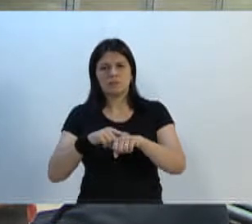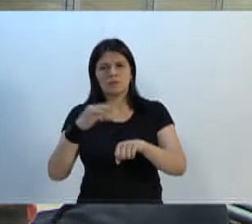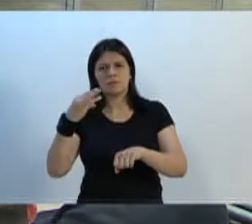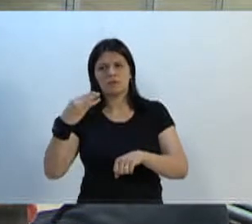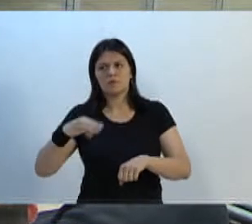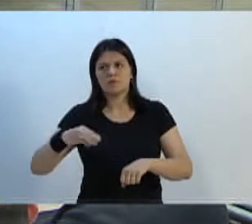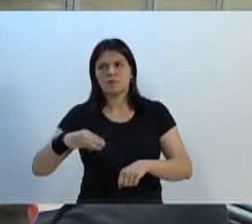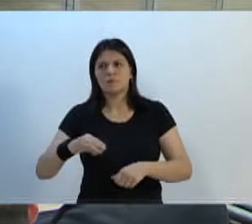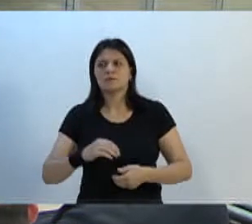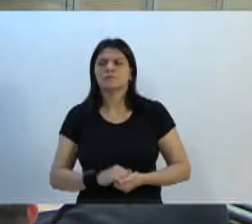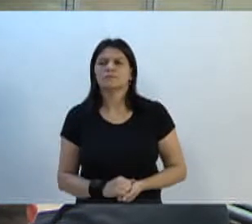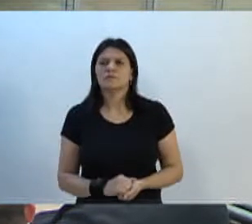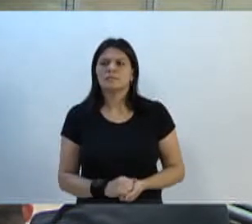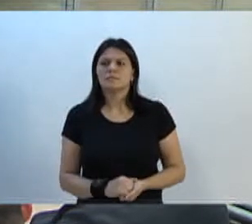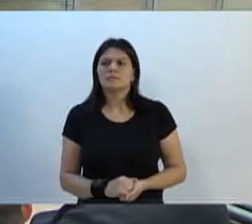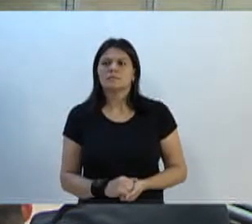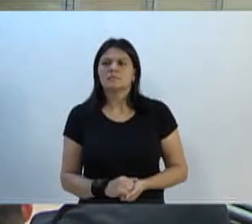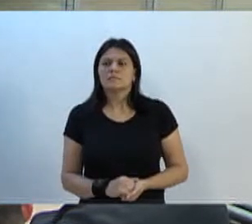minutos